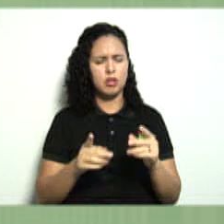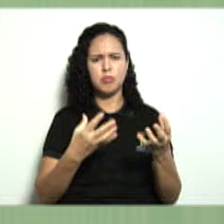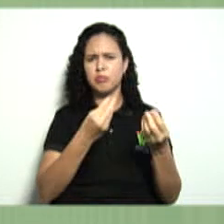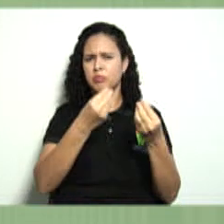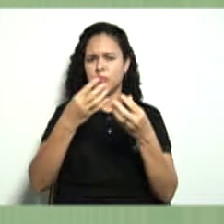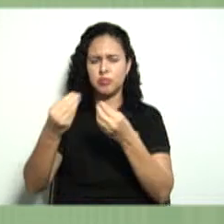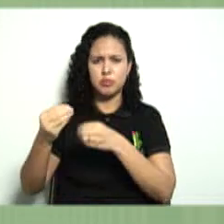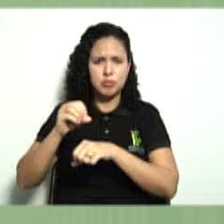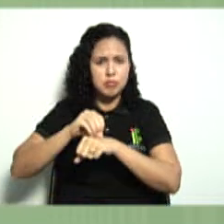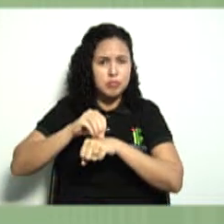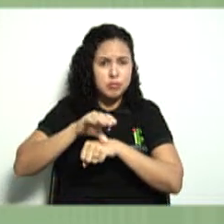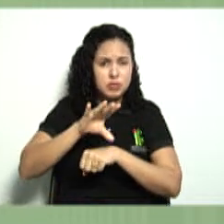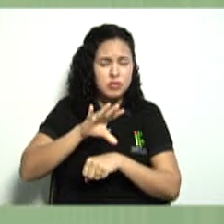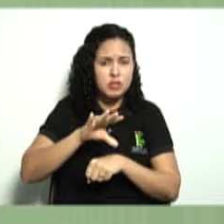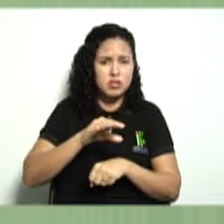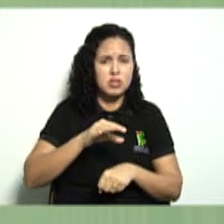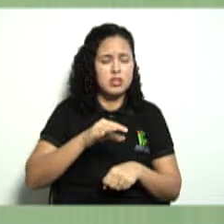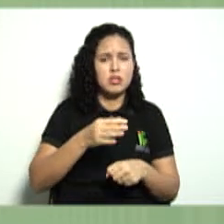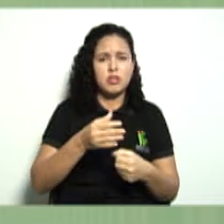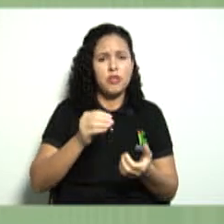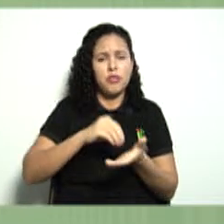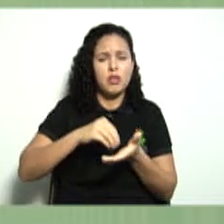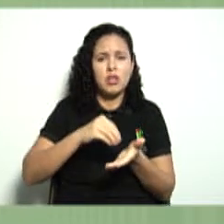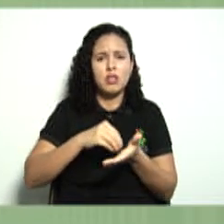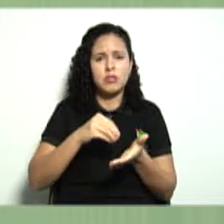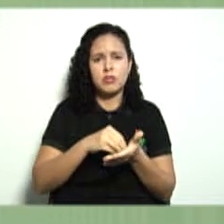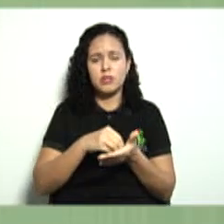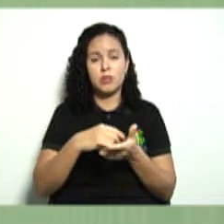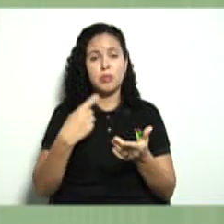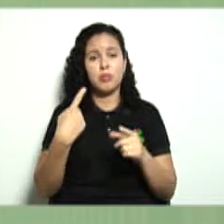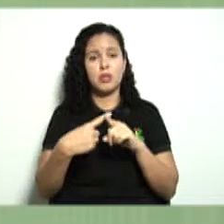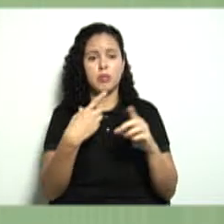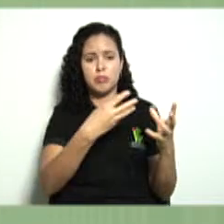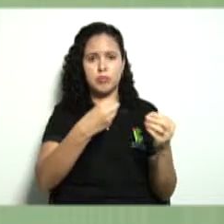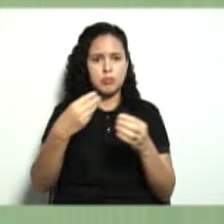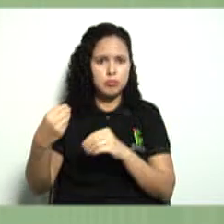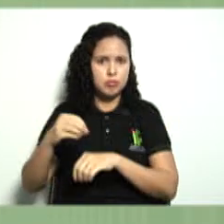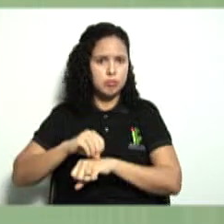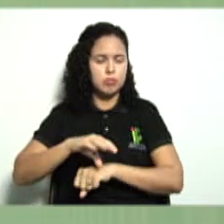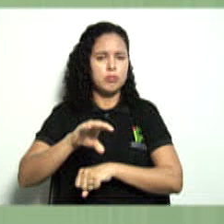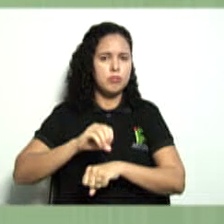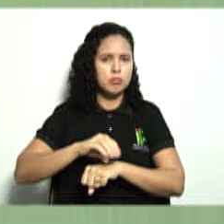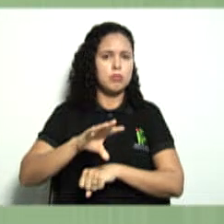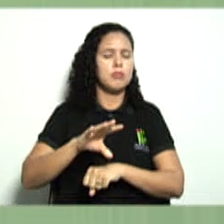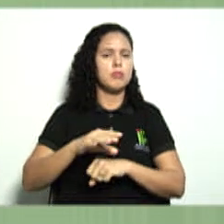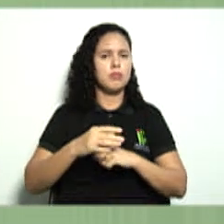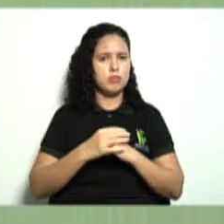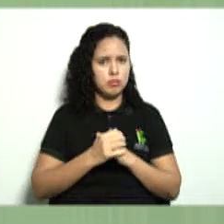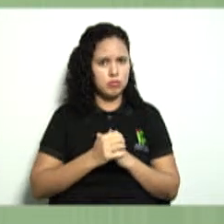aí nem 10% do que o Word oferece. Eu tenho certeza que em vida você não vai